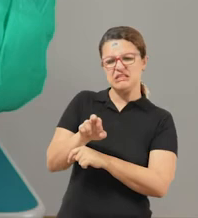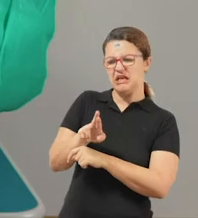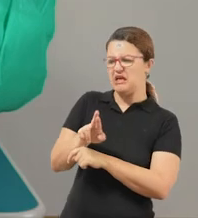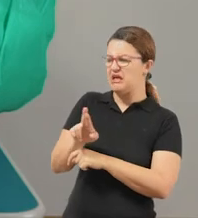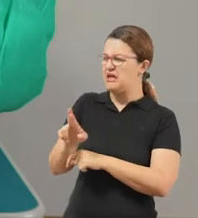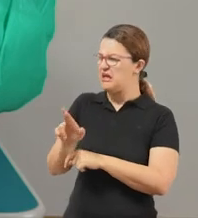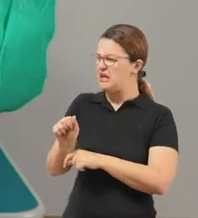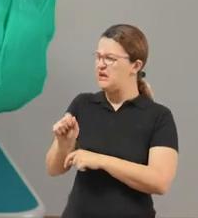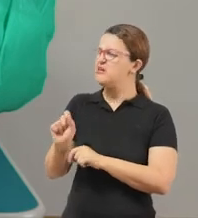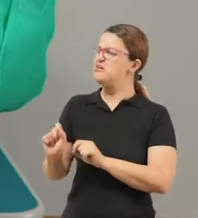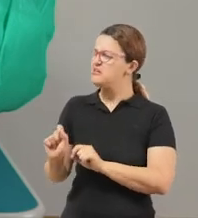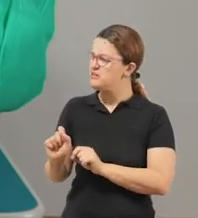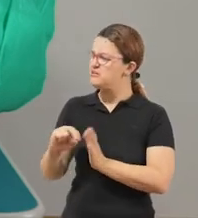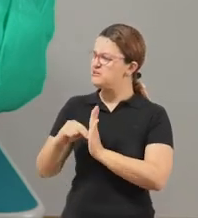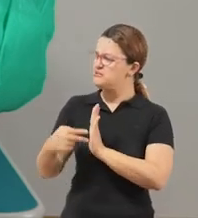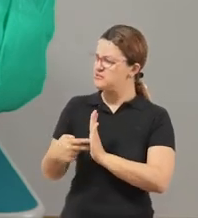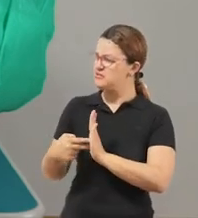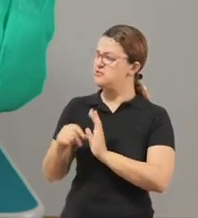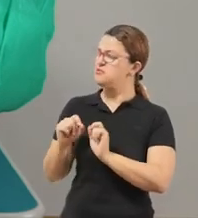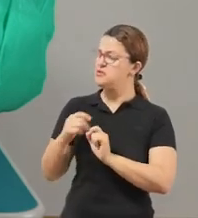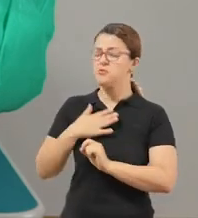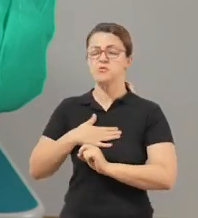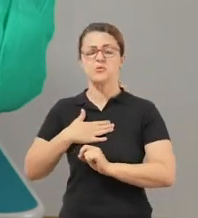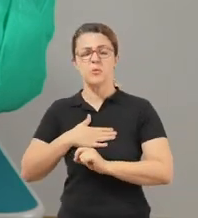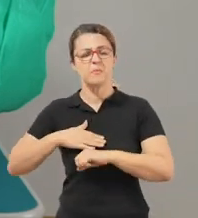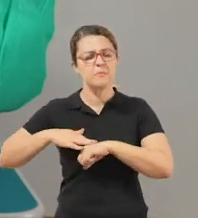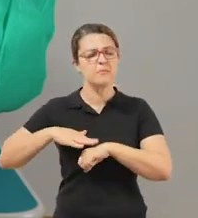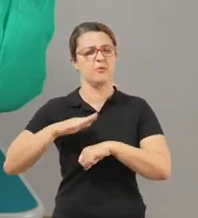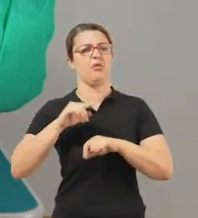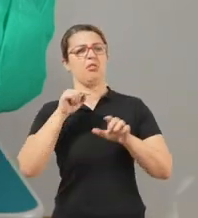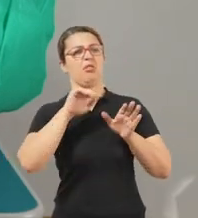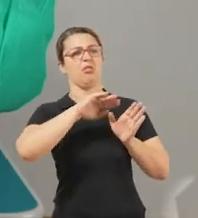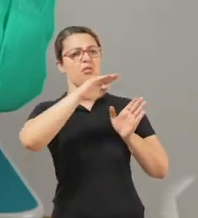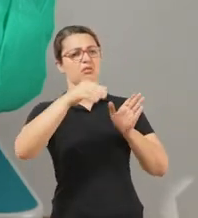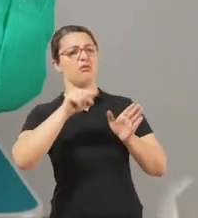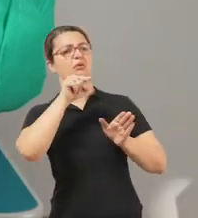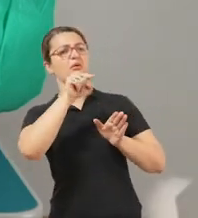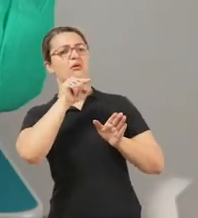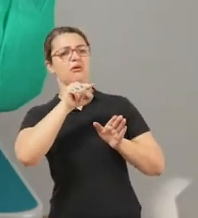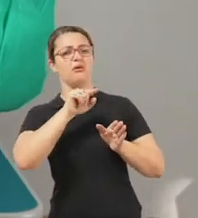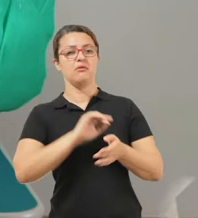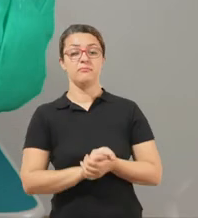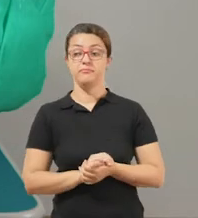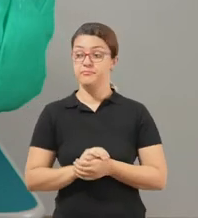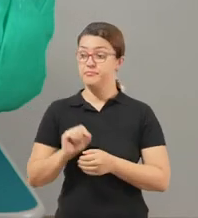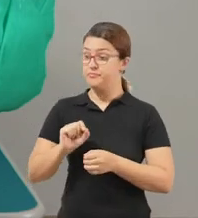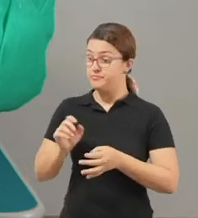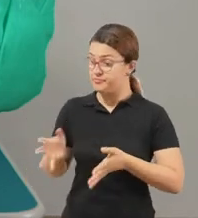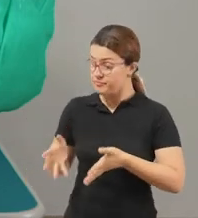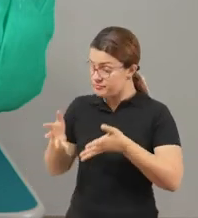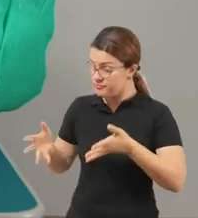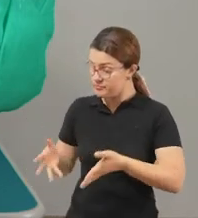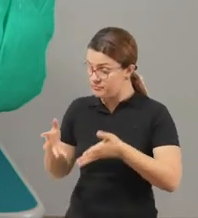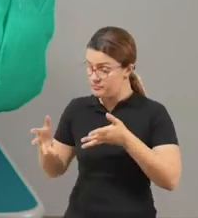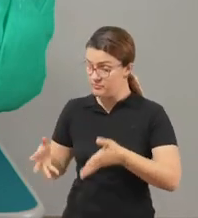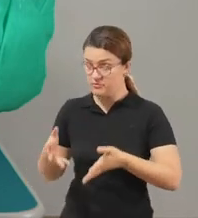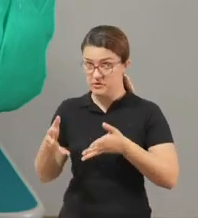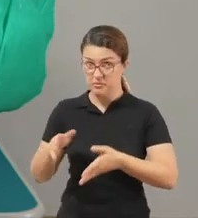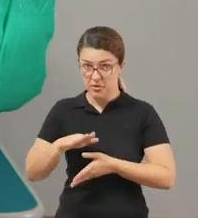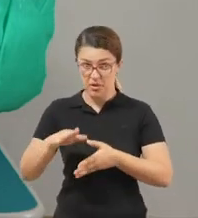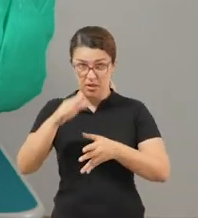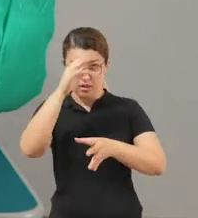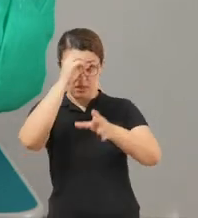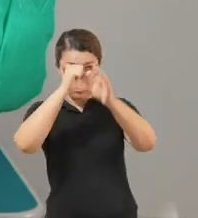serra, explique para a criança o que é uma serra, o que ela mais gostou. Isso você vai estar ampliando o repertório da